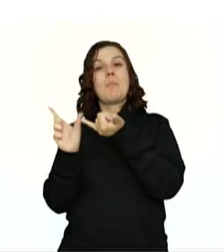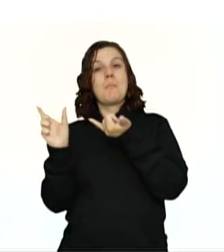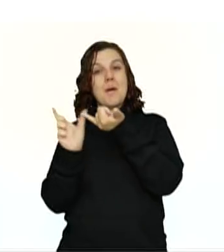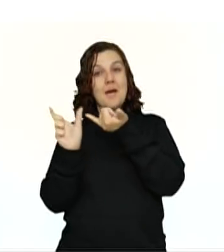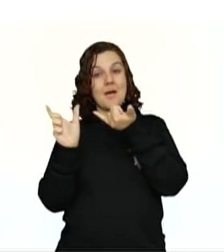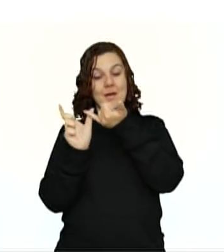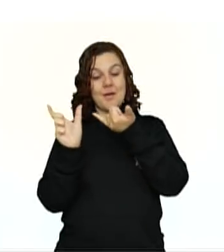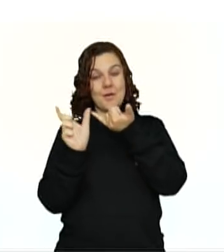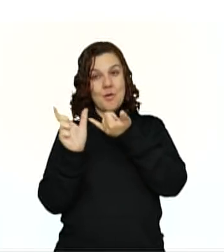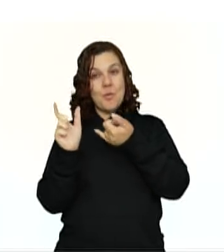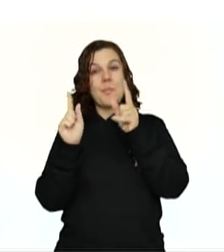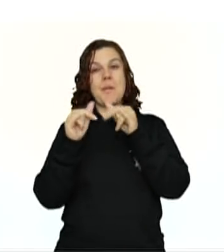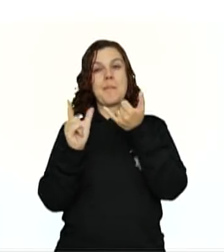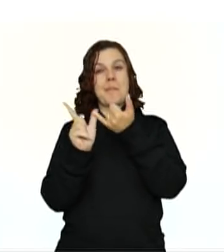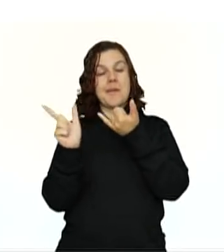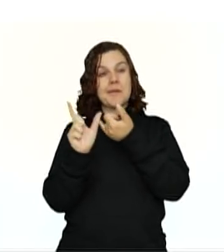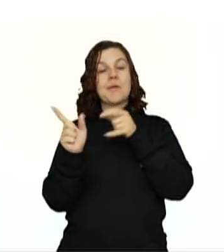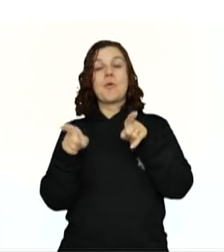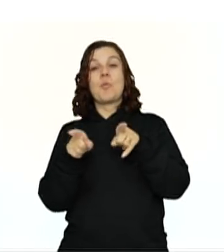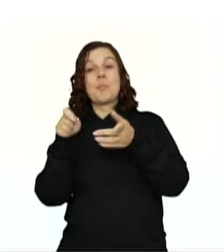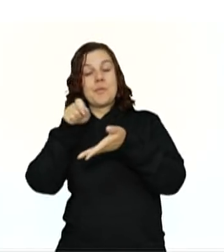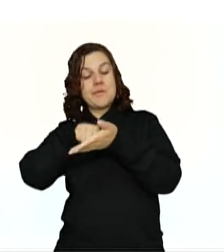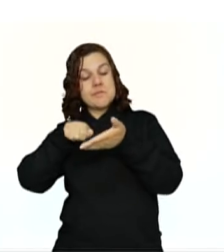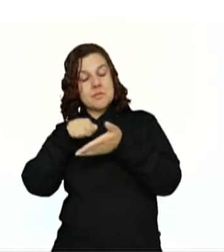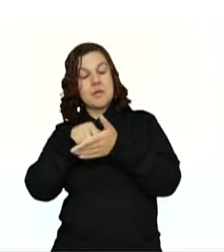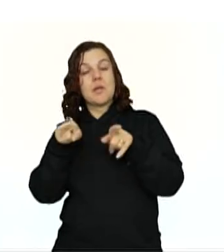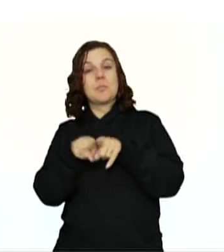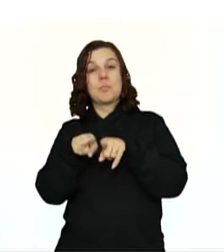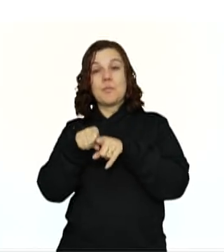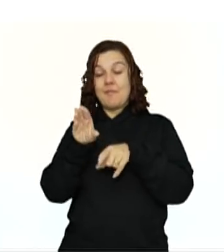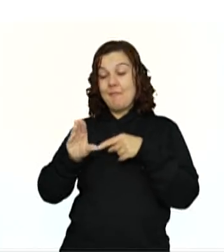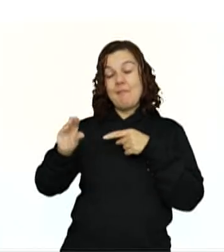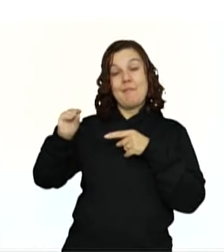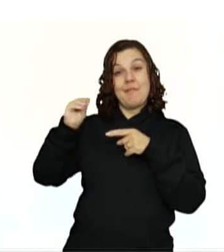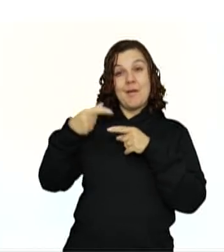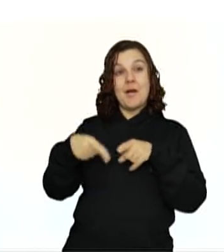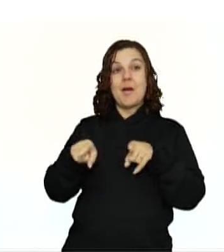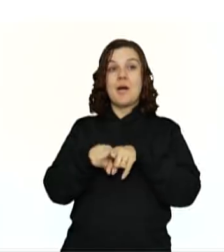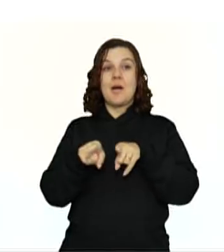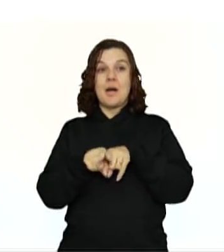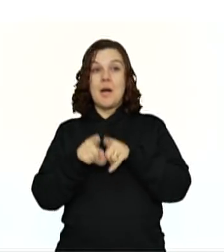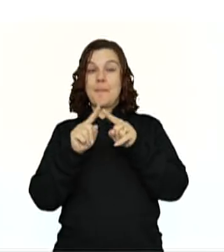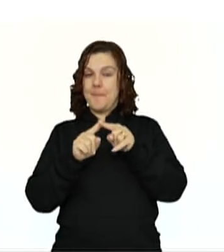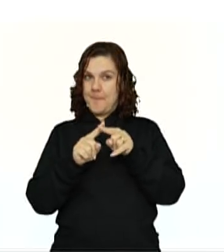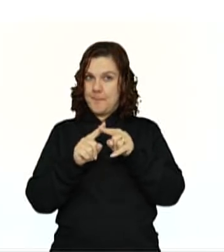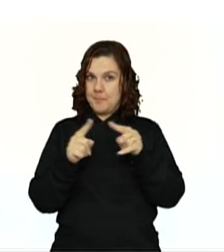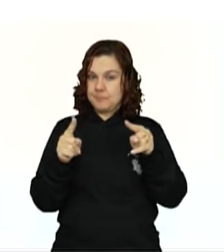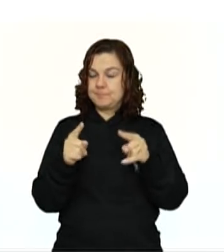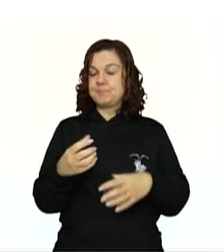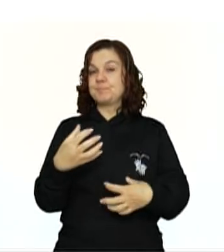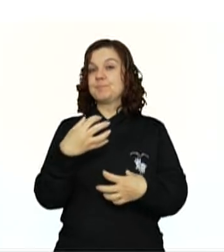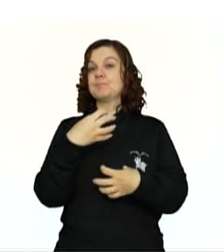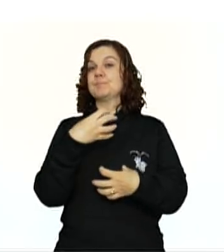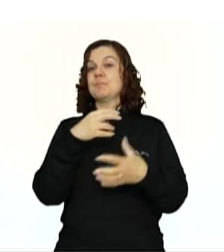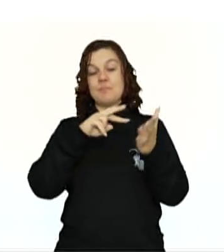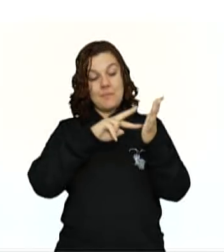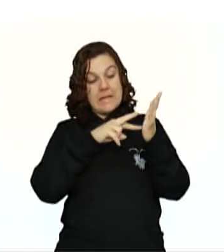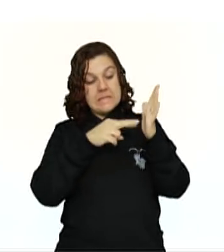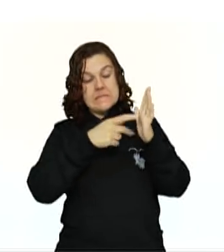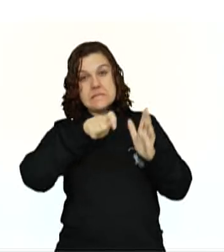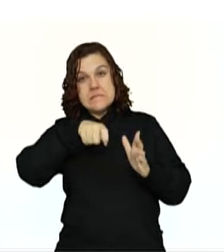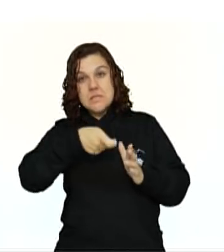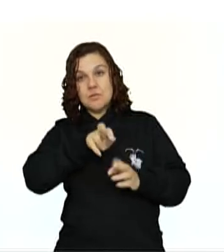palavras parecidas tanto na grafia quanto na pronúncia, mas com